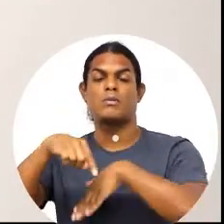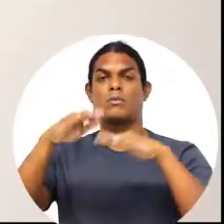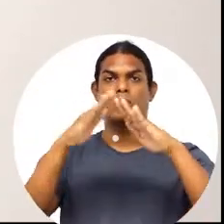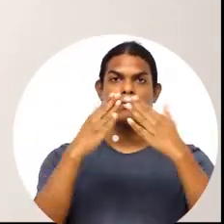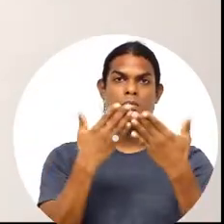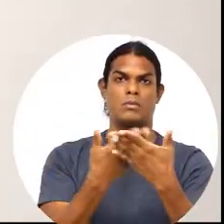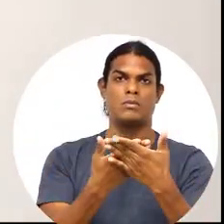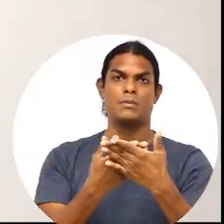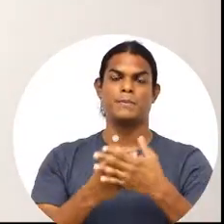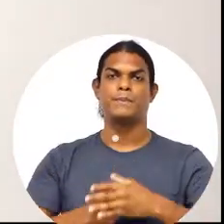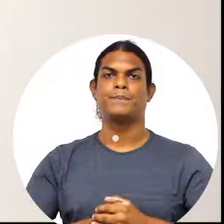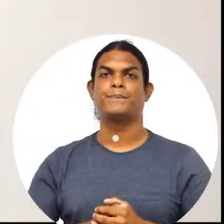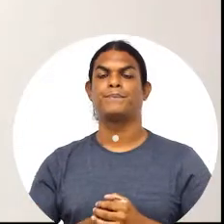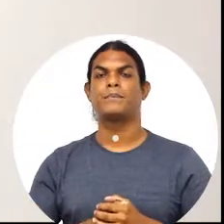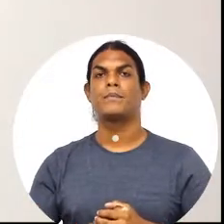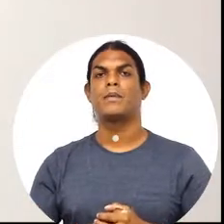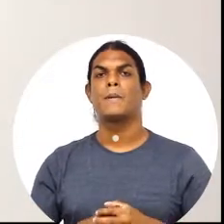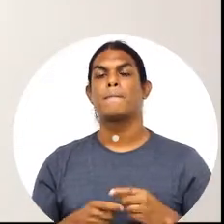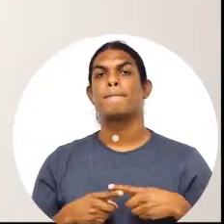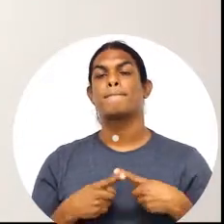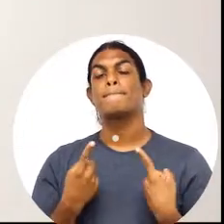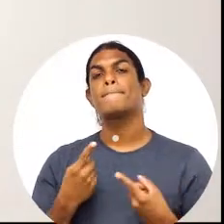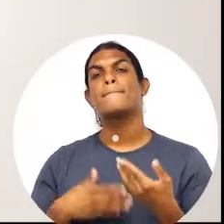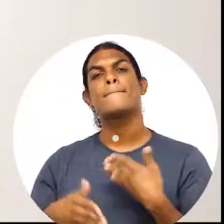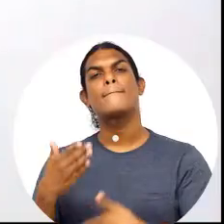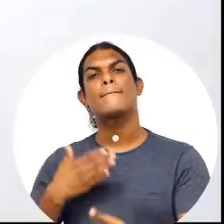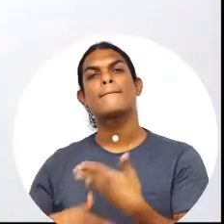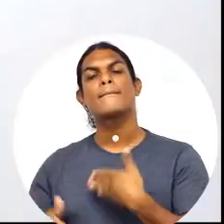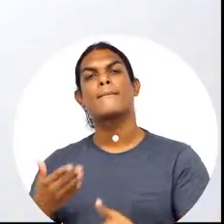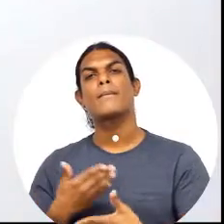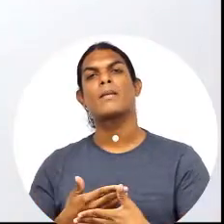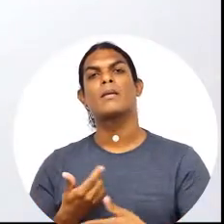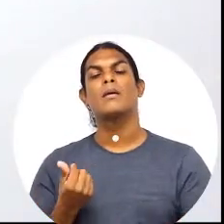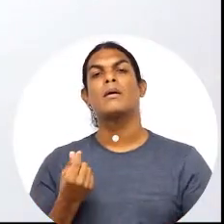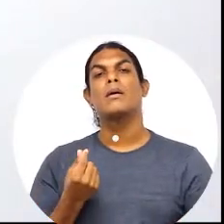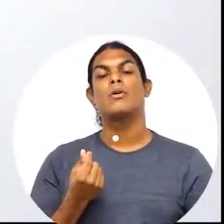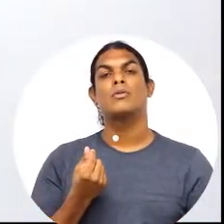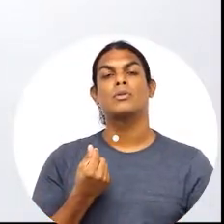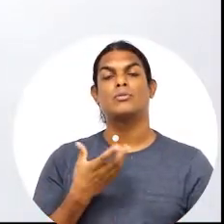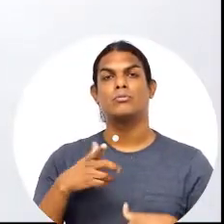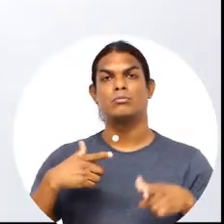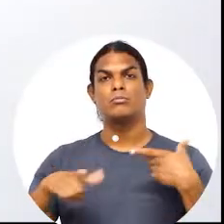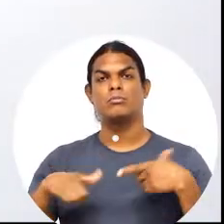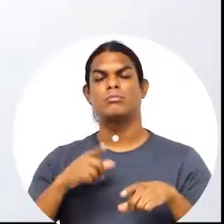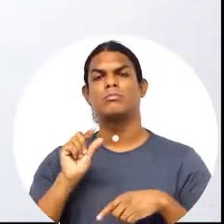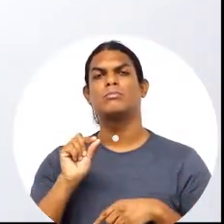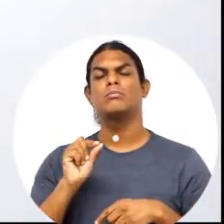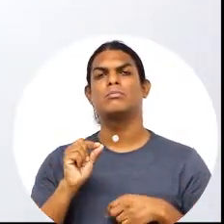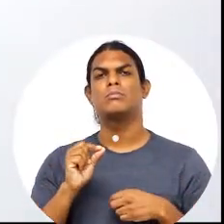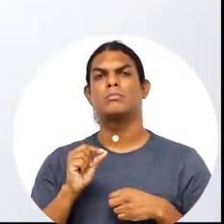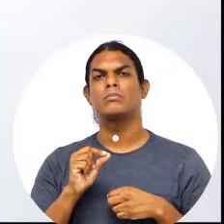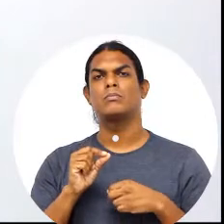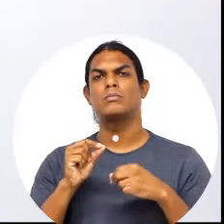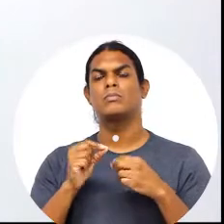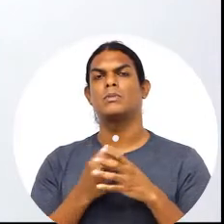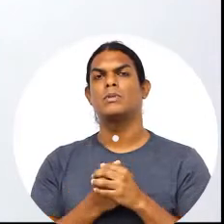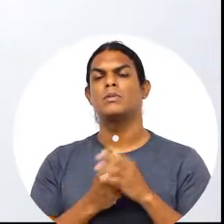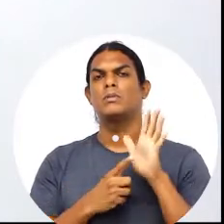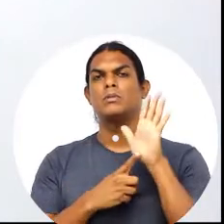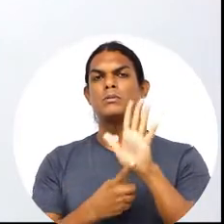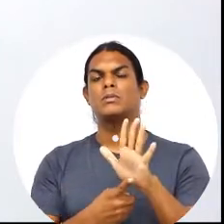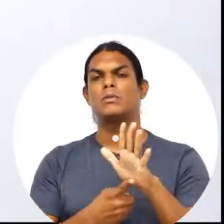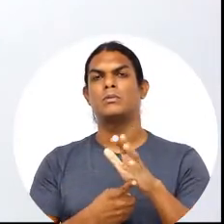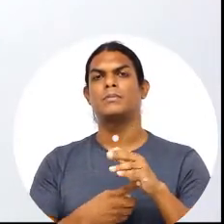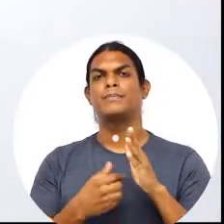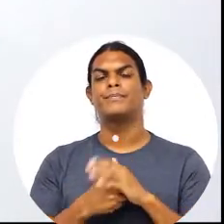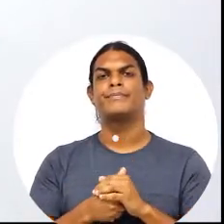ganhos dos trabalhadores especificamente, o que a gente pode destacar? A gente pode primeiro destacar a questão da criação do conceito